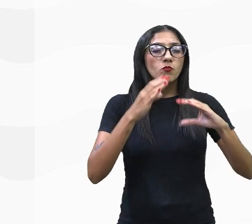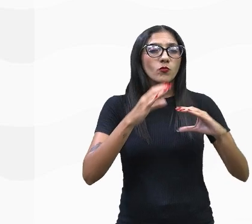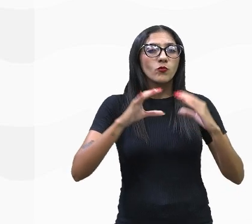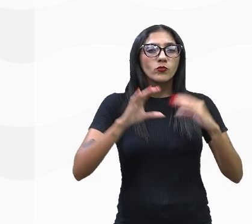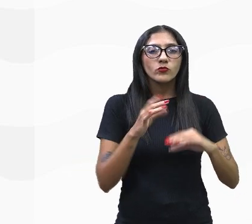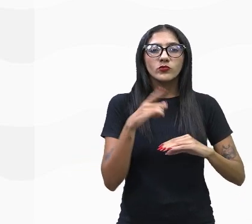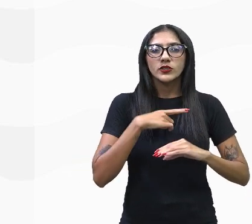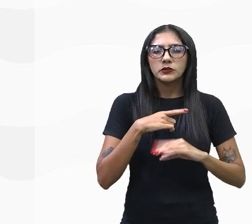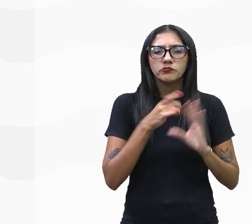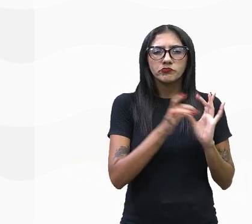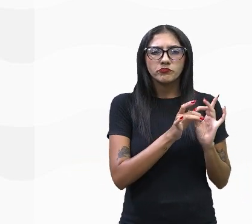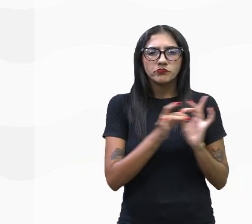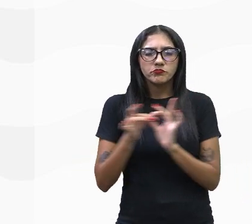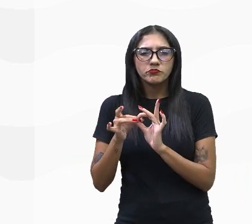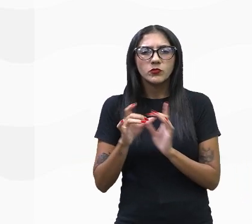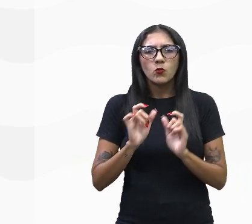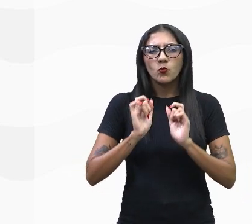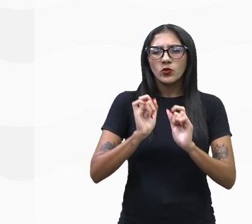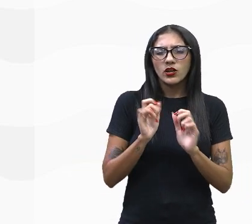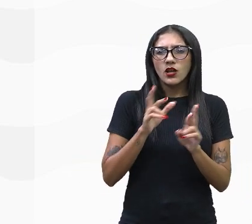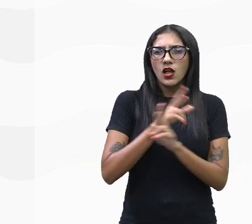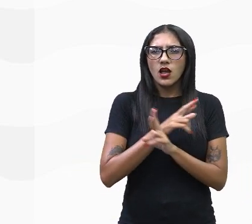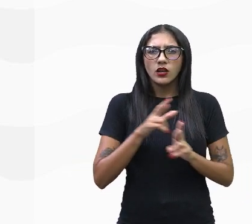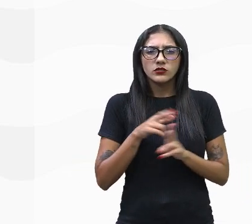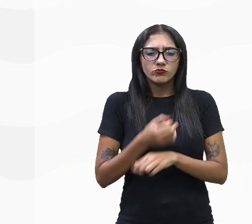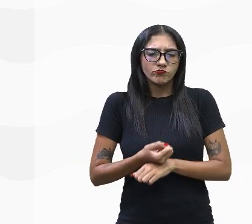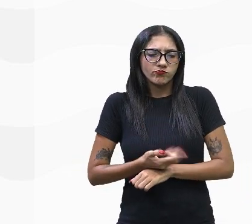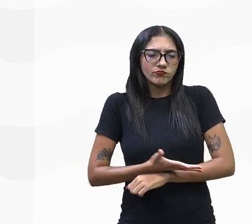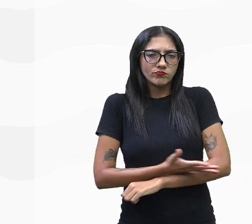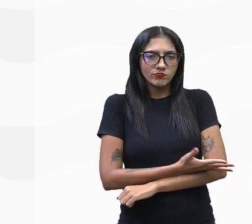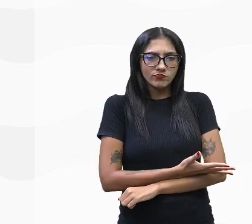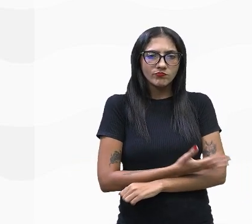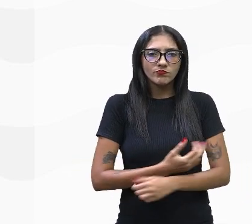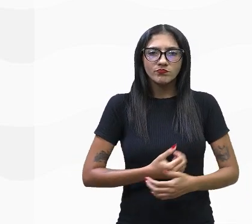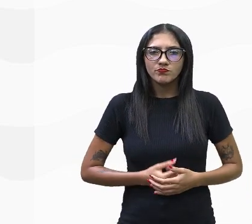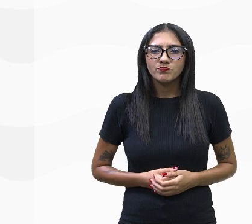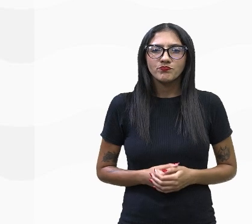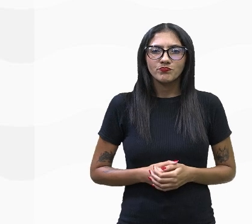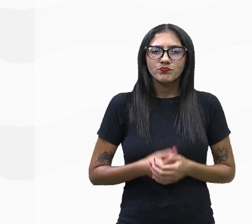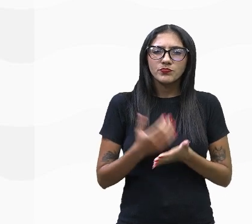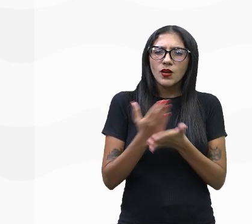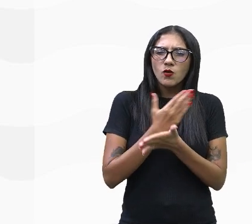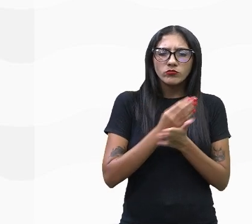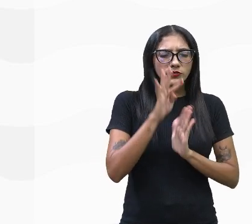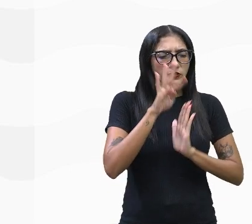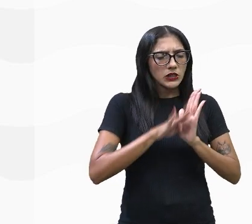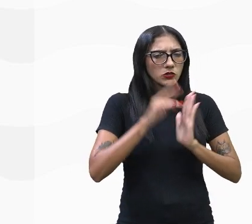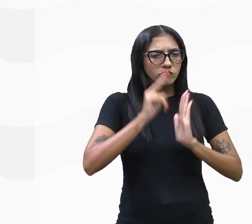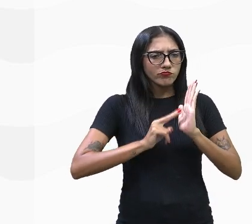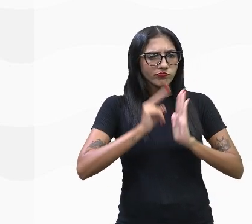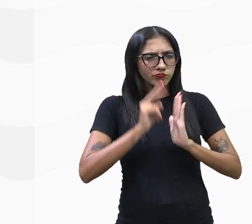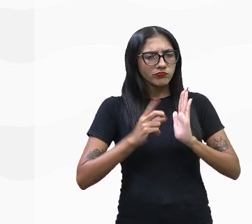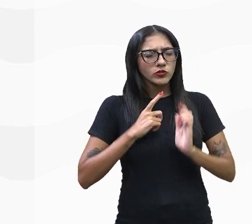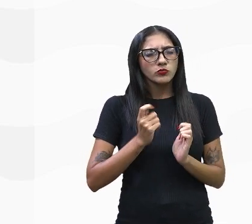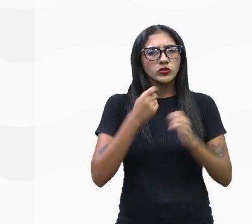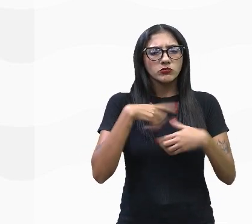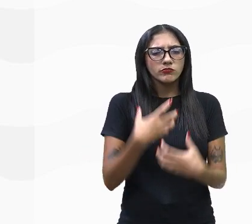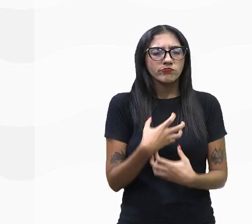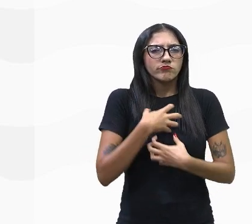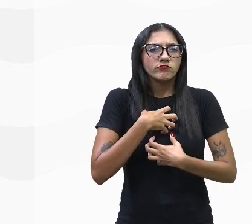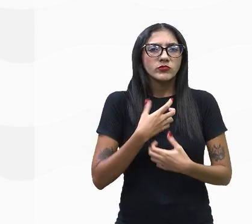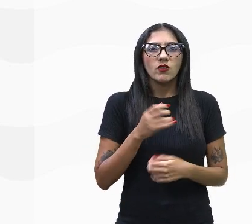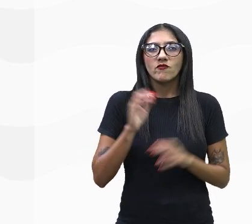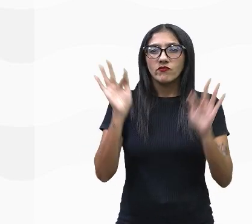diretamente ligada ao encadeamento de emoções. As composições podem nos suscitar alegria